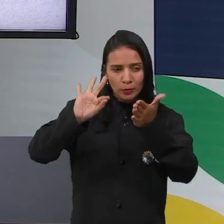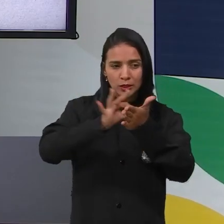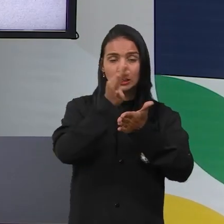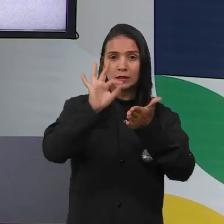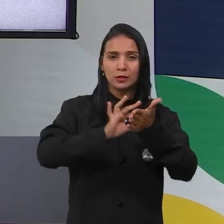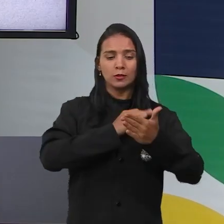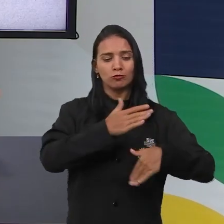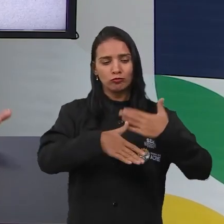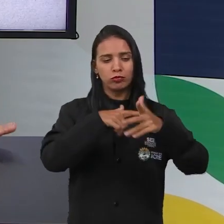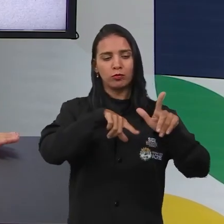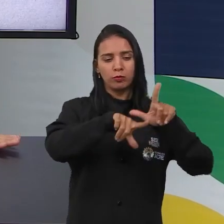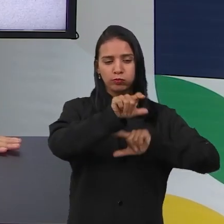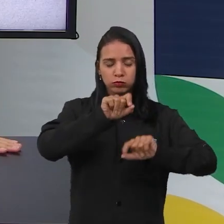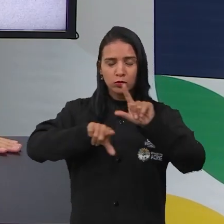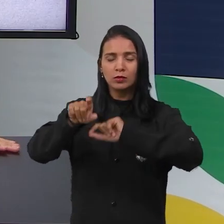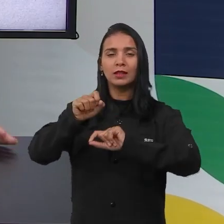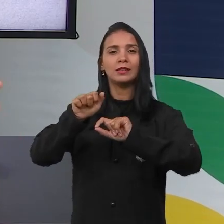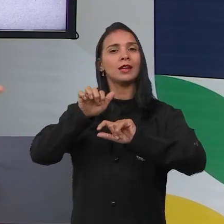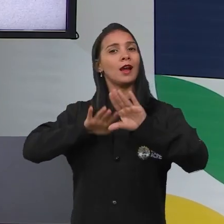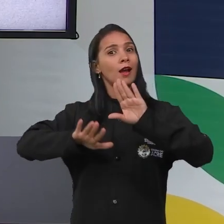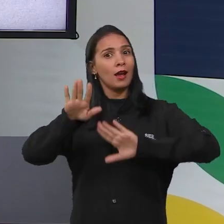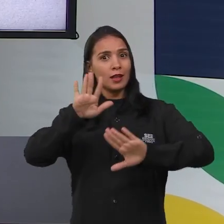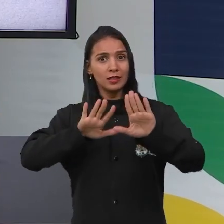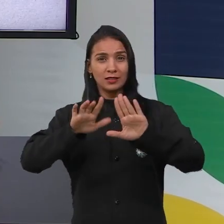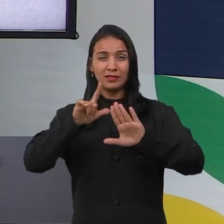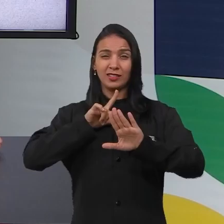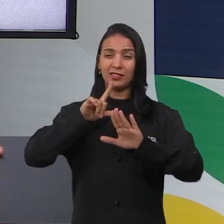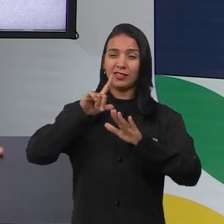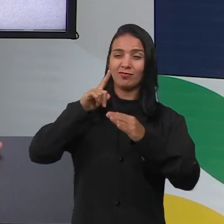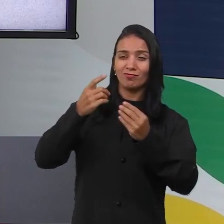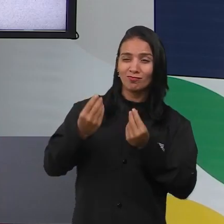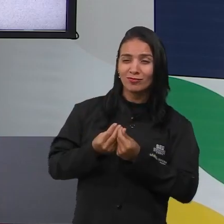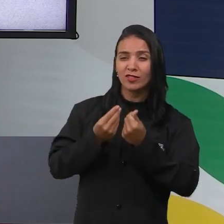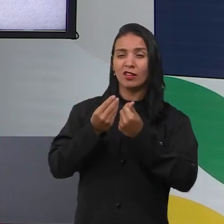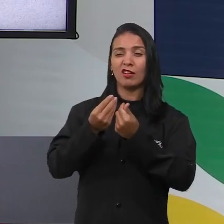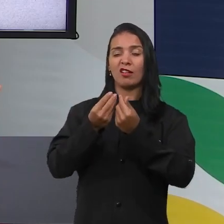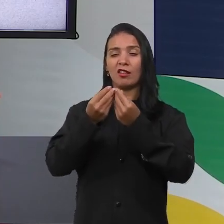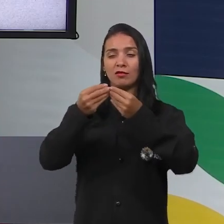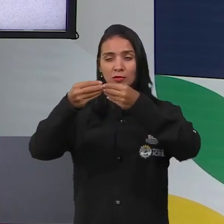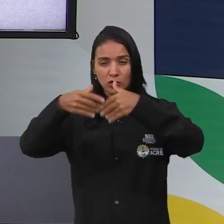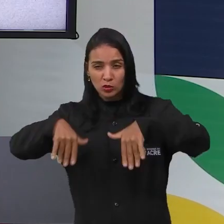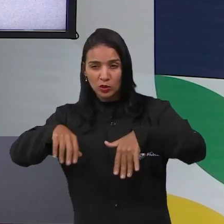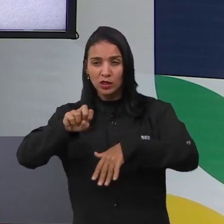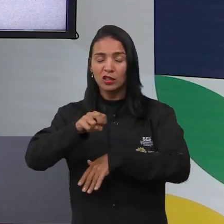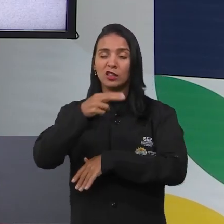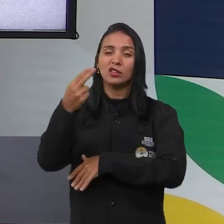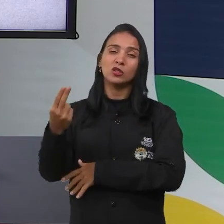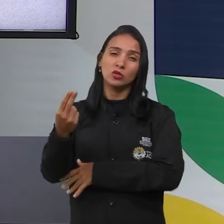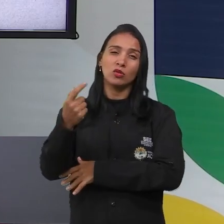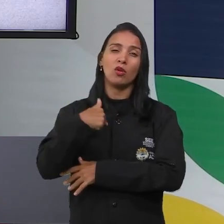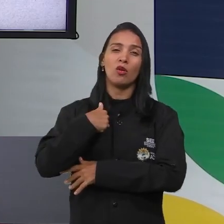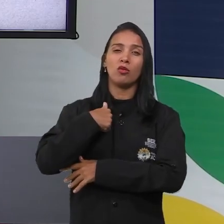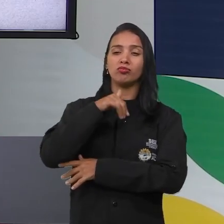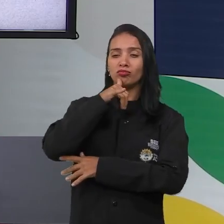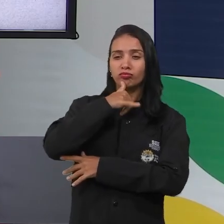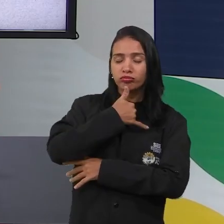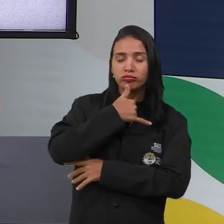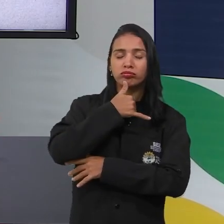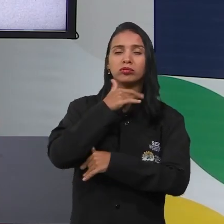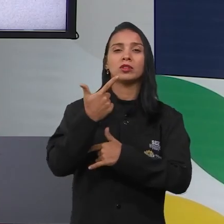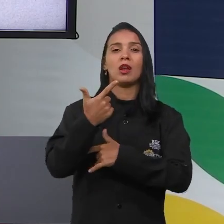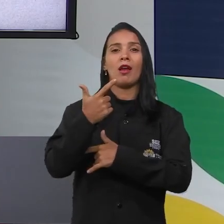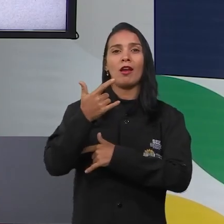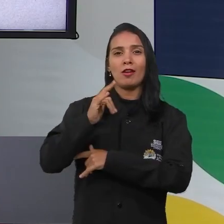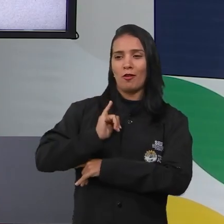bem, não foi como você queria, recebeu a notícia de uma entrevista e também não foi legal, e aí você vai